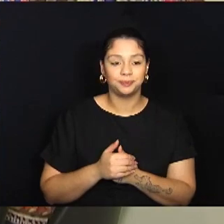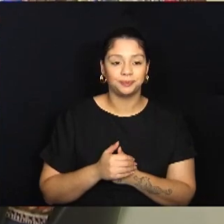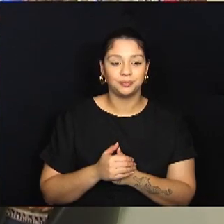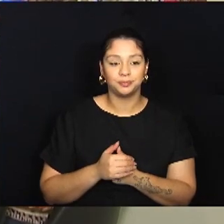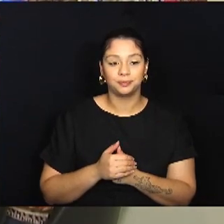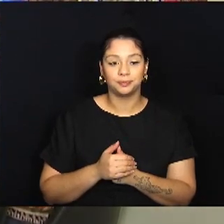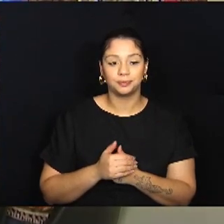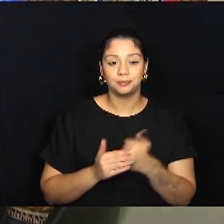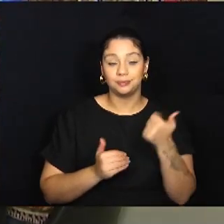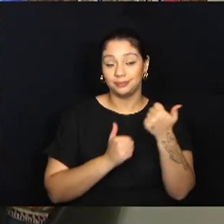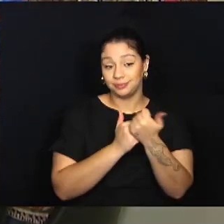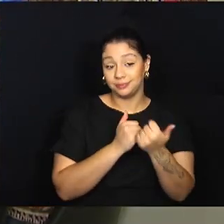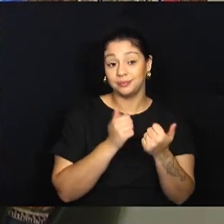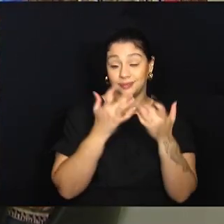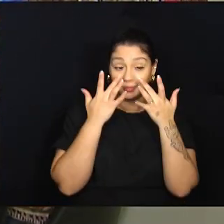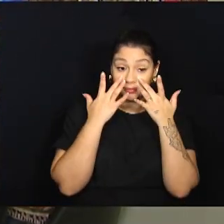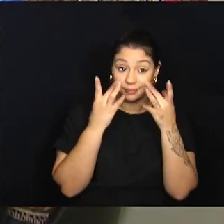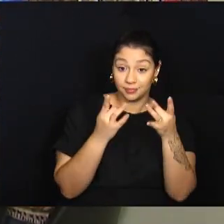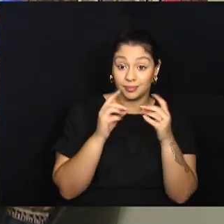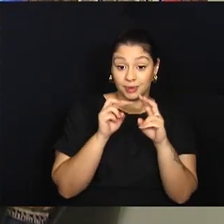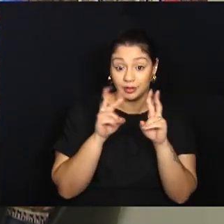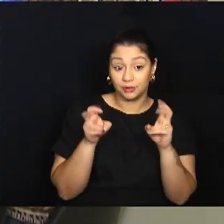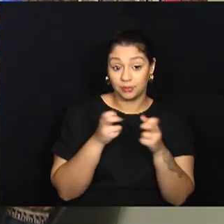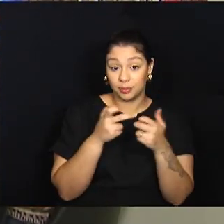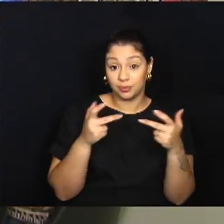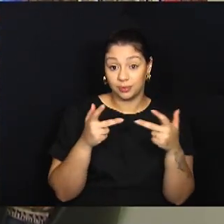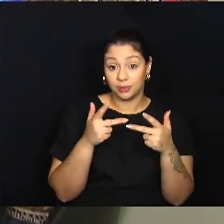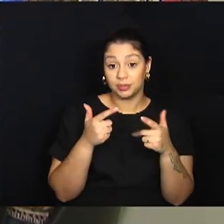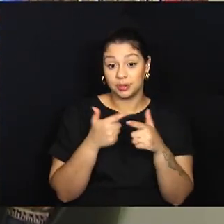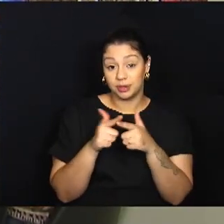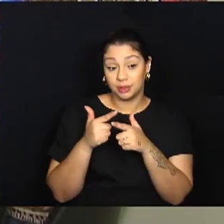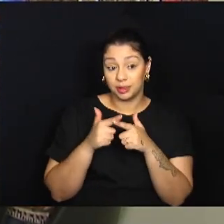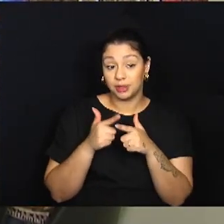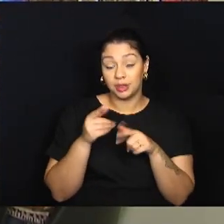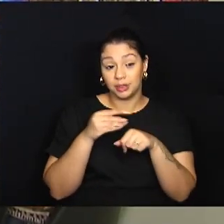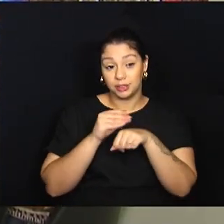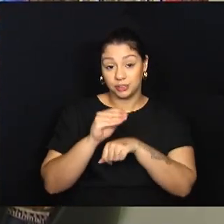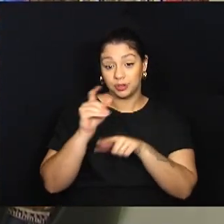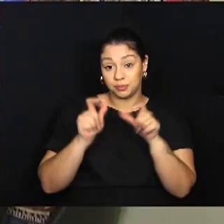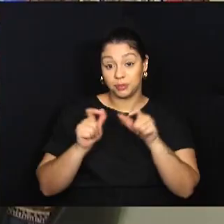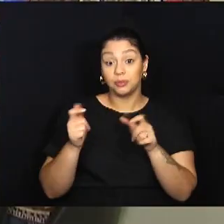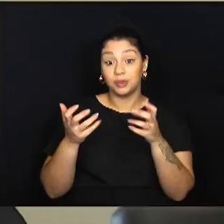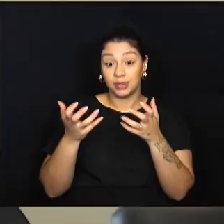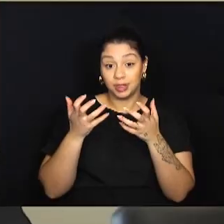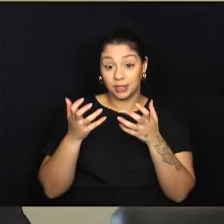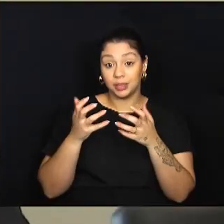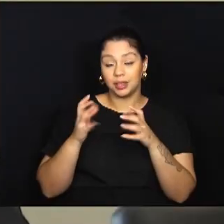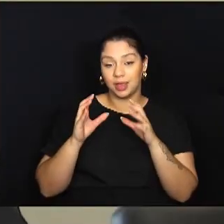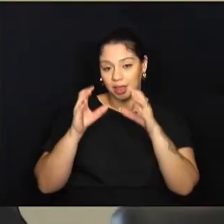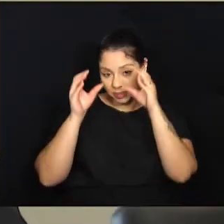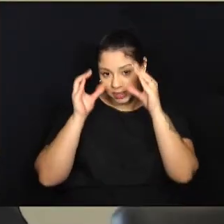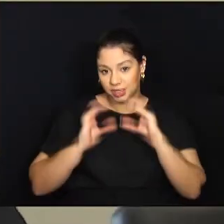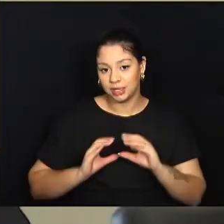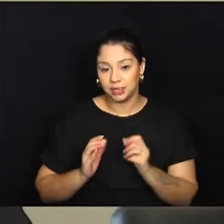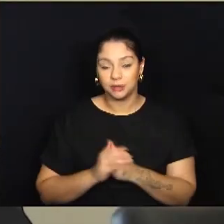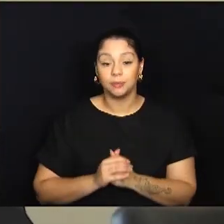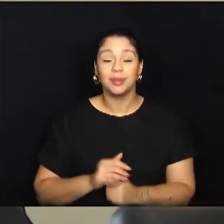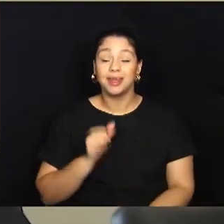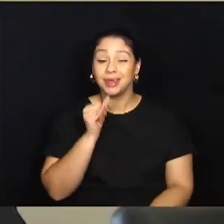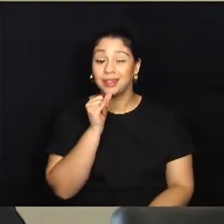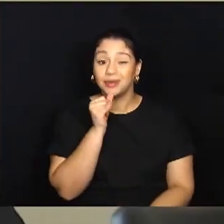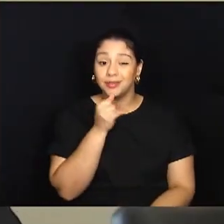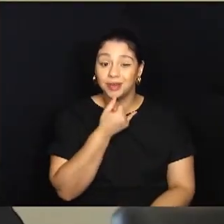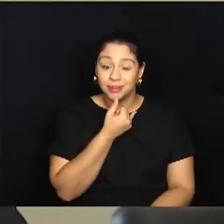Macedo alerta sobre os golpes e deixa dicas para quem busca a cidadania italiana. Infelizmente,